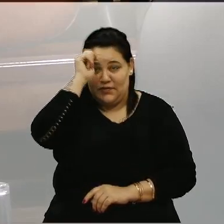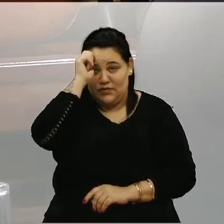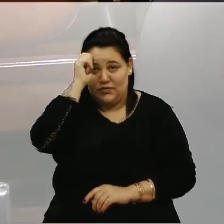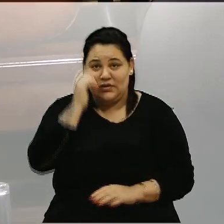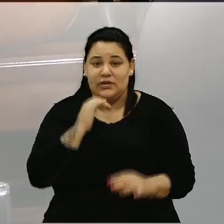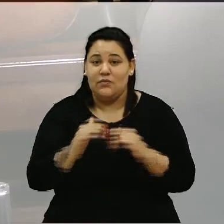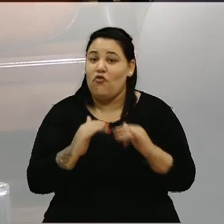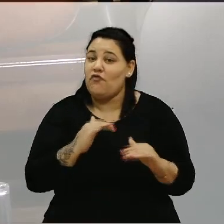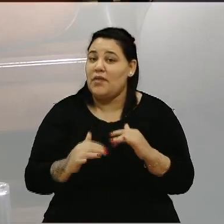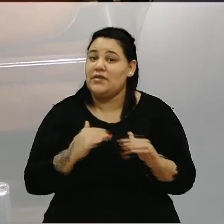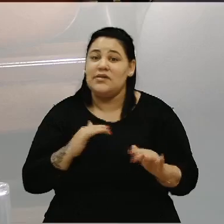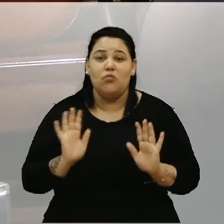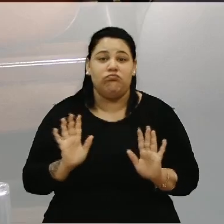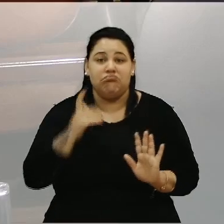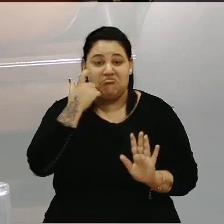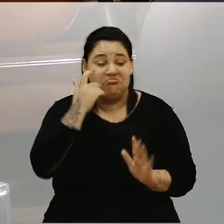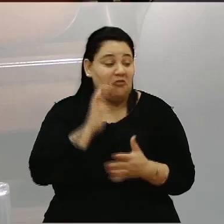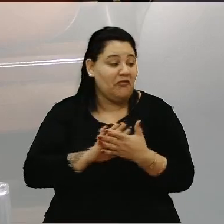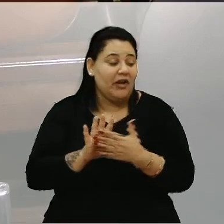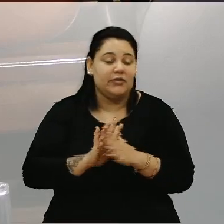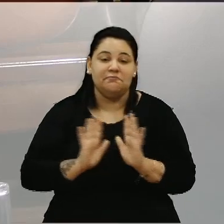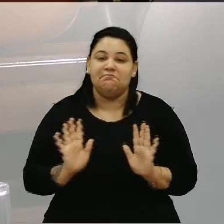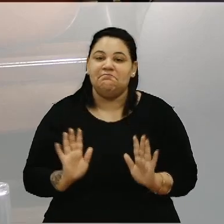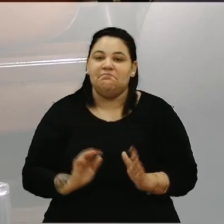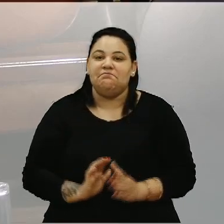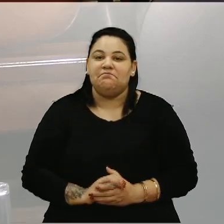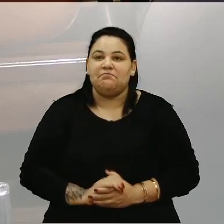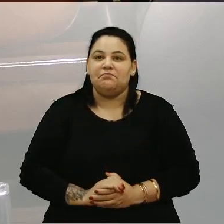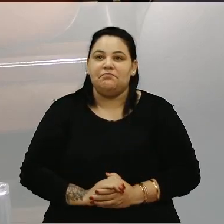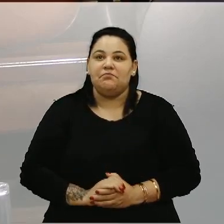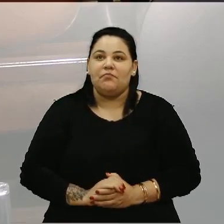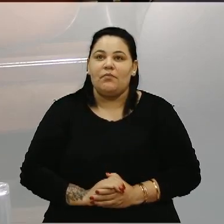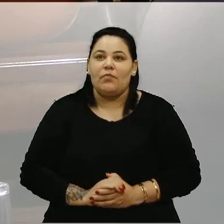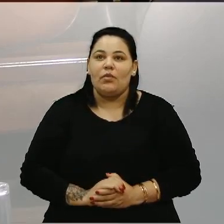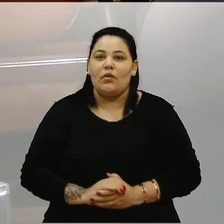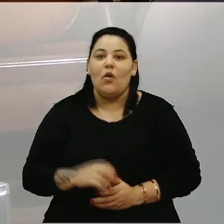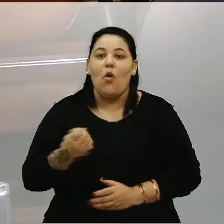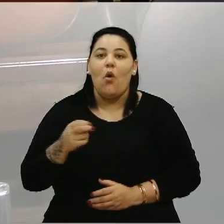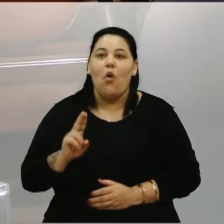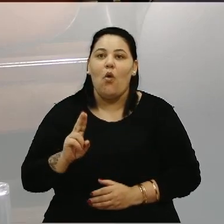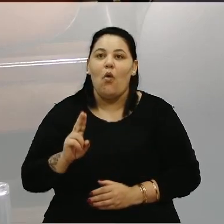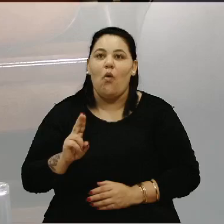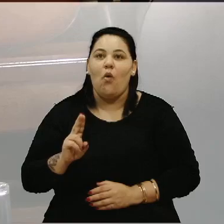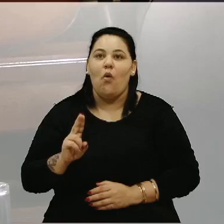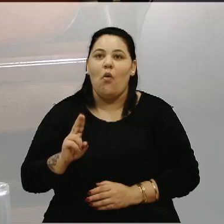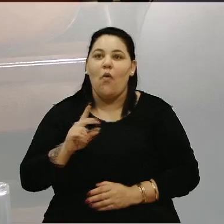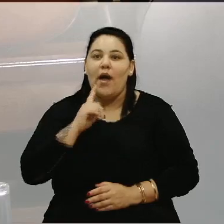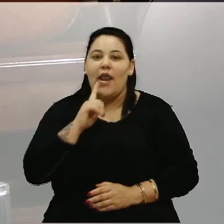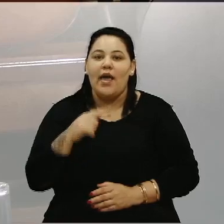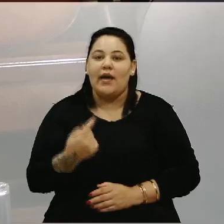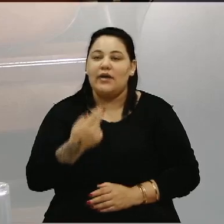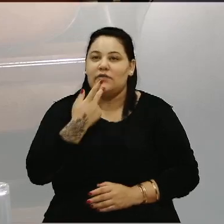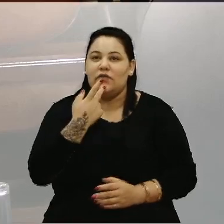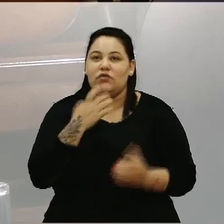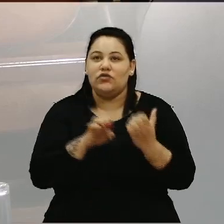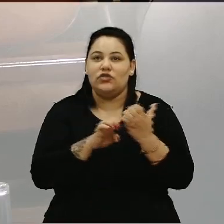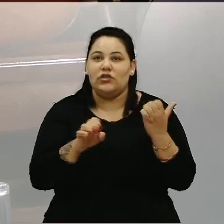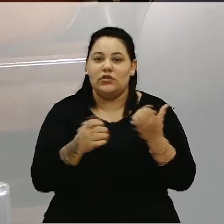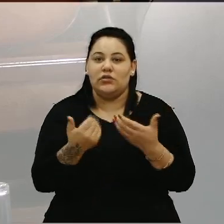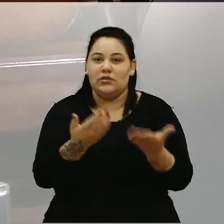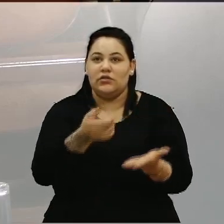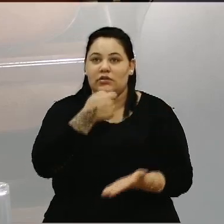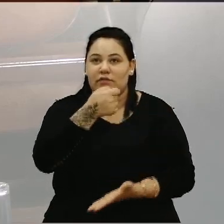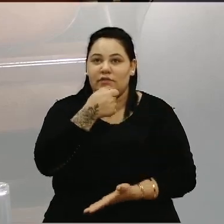movimentação. Eu não vi. Não vi. Ou, de repente, era por isso que a vereadora Gladys disse, que daí o engenheiro estava dando entrevista, de repente o prefeito estava